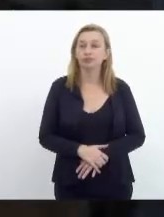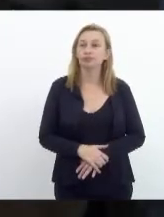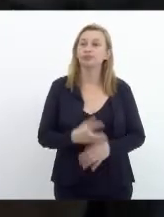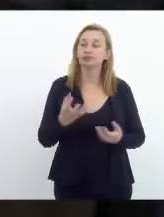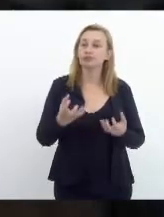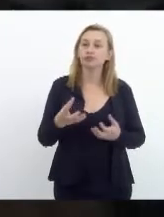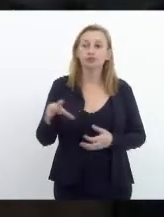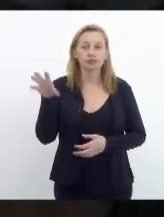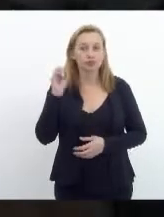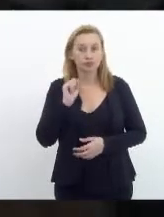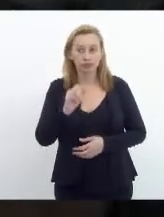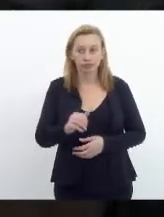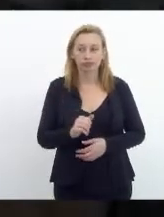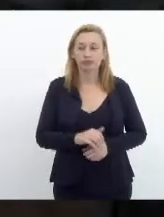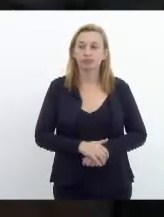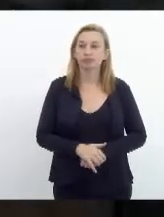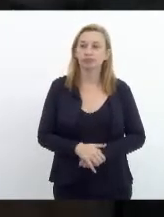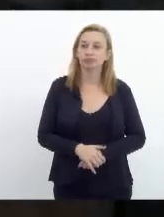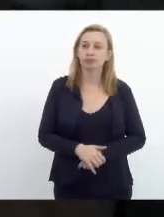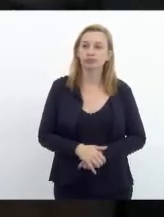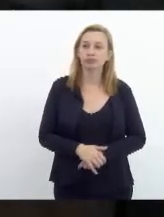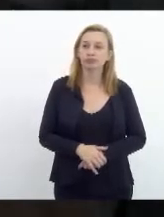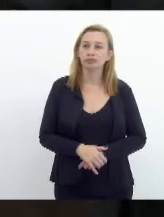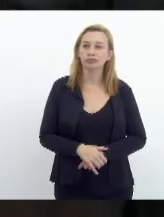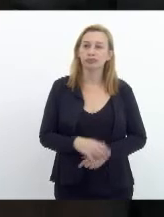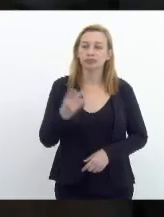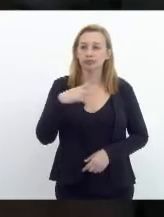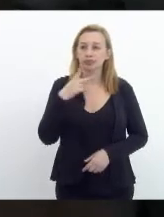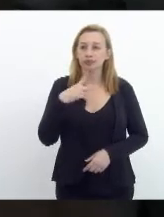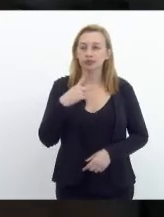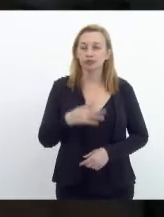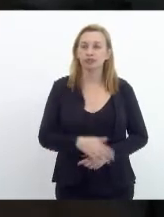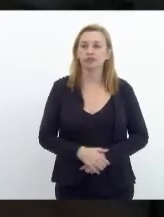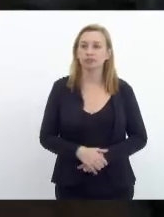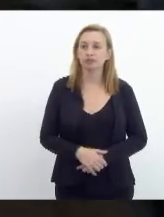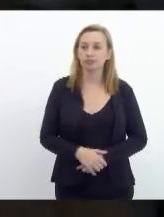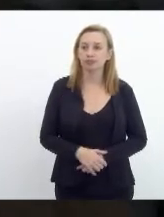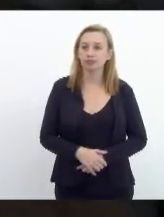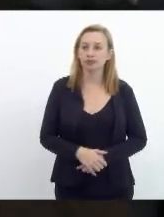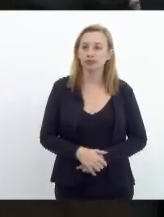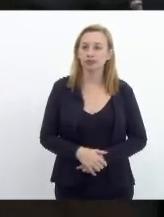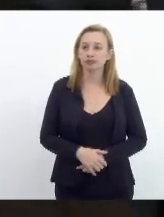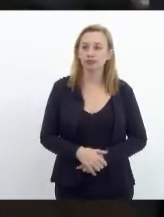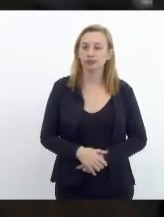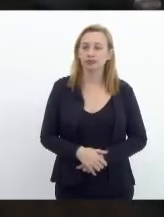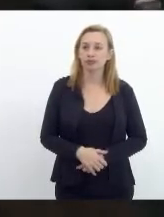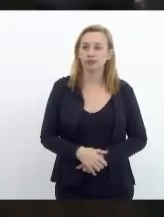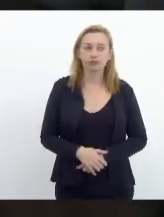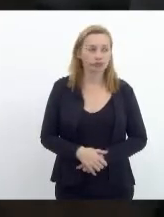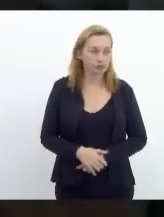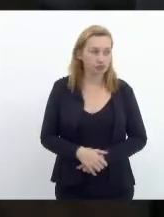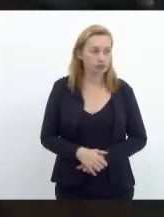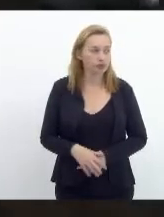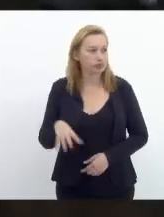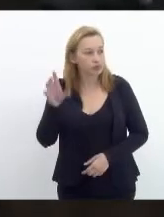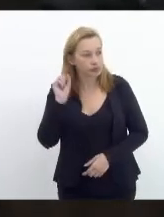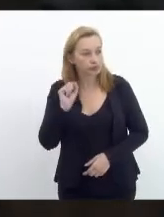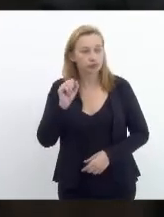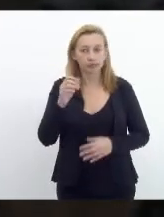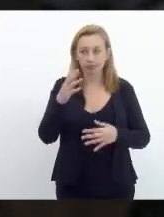Excelência escutasse. Vou aqui emitir o parecer. Eu queria que Vossa Excelência